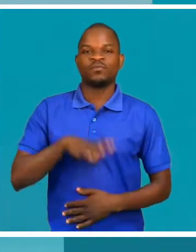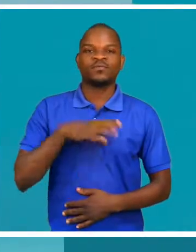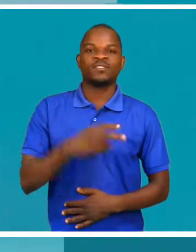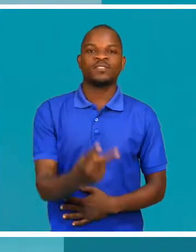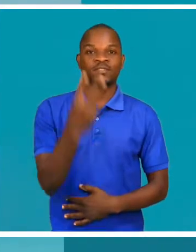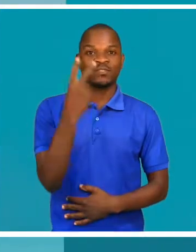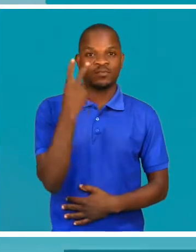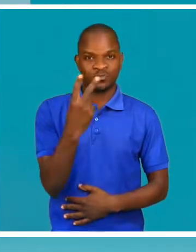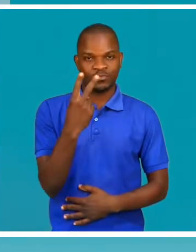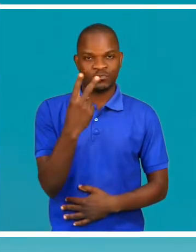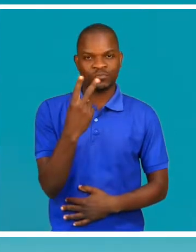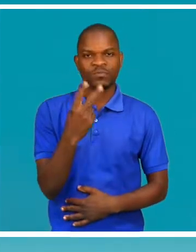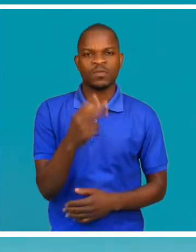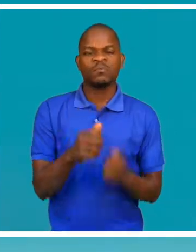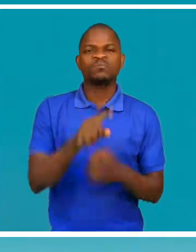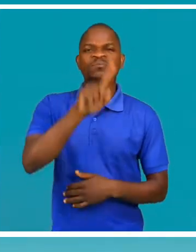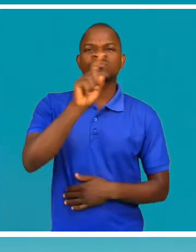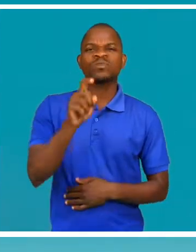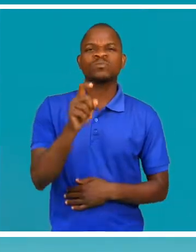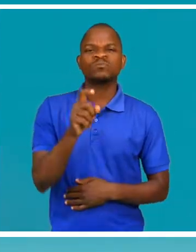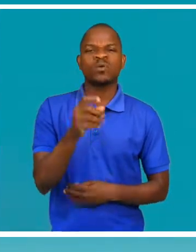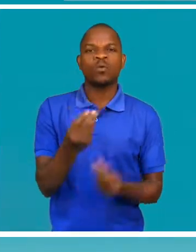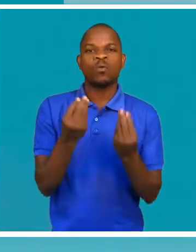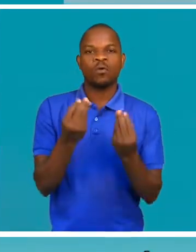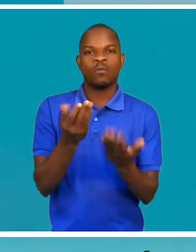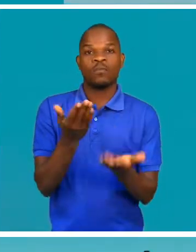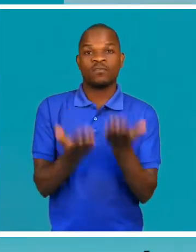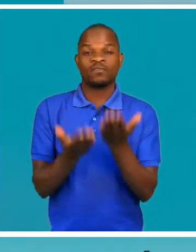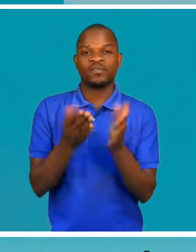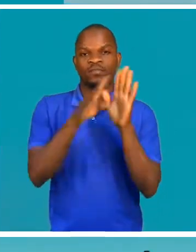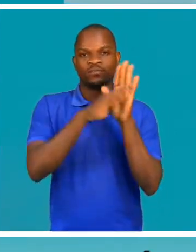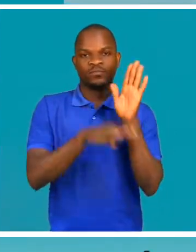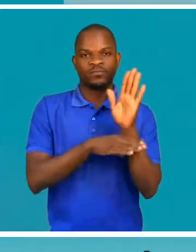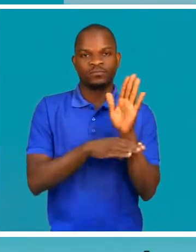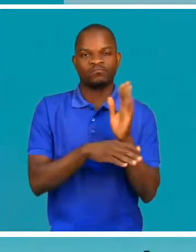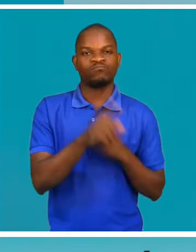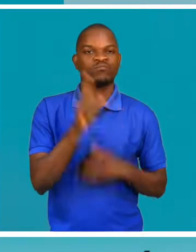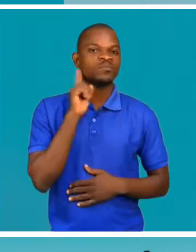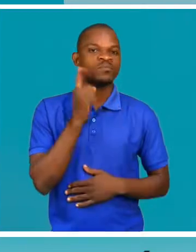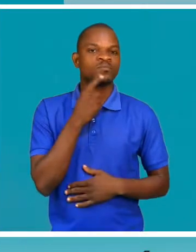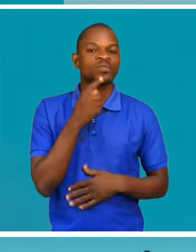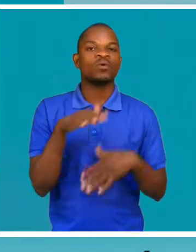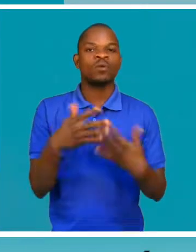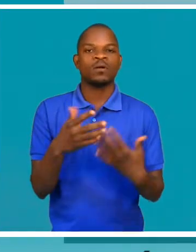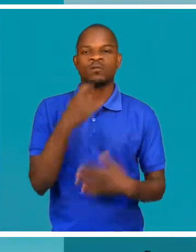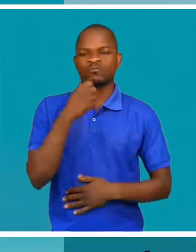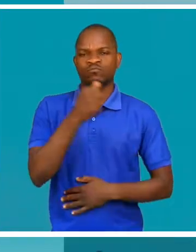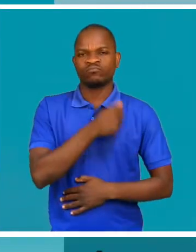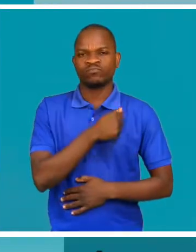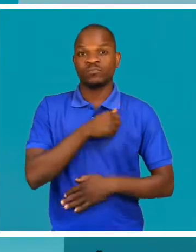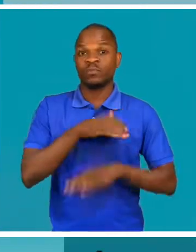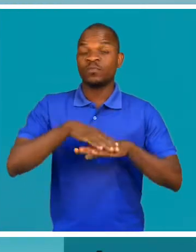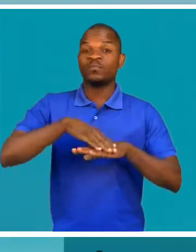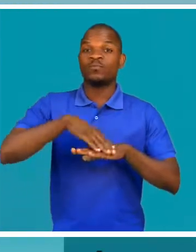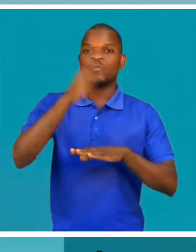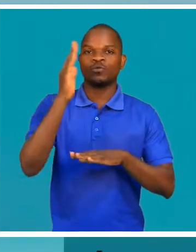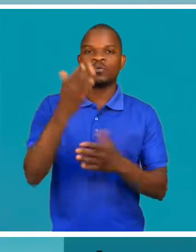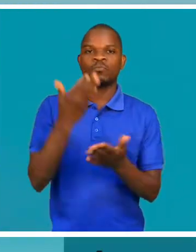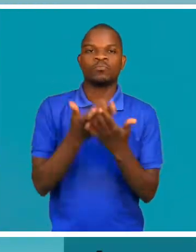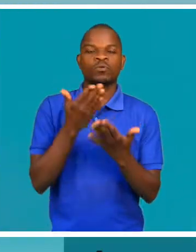dois anos de idade, sim. O que acha do programa? É o seguinte, eu gostei da iniciativa, é uma coisa